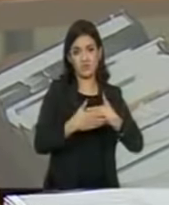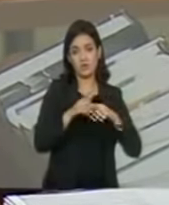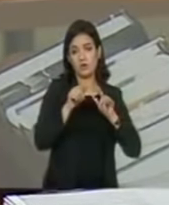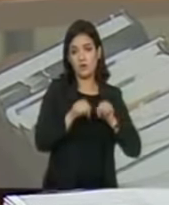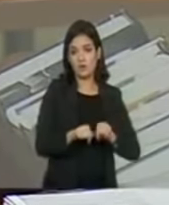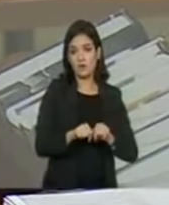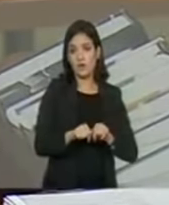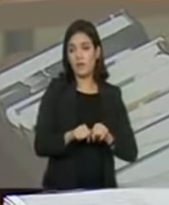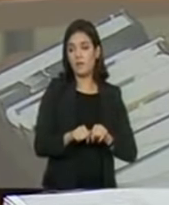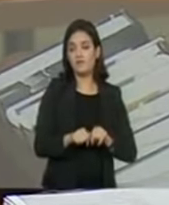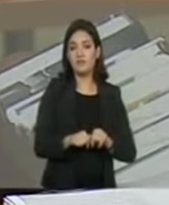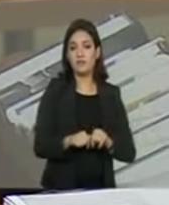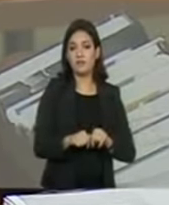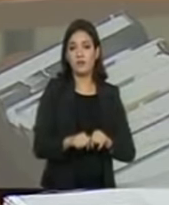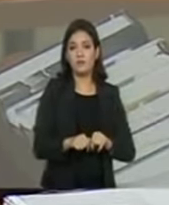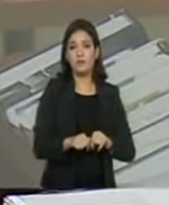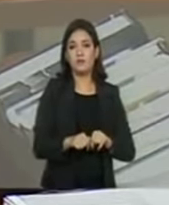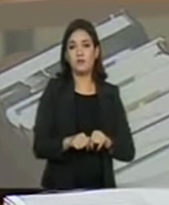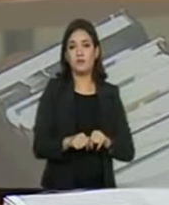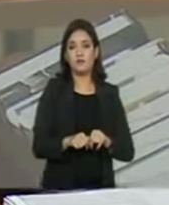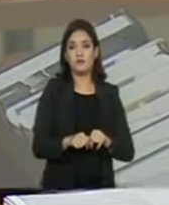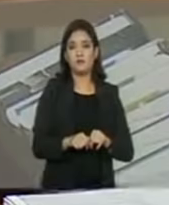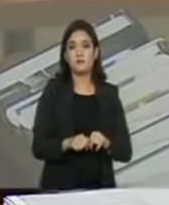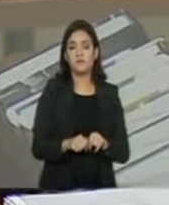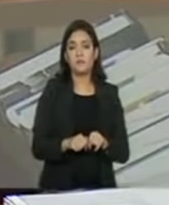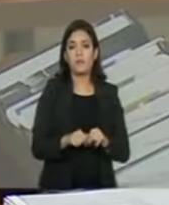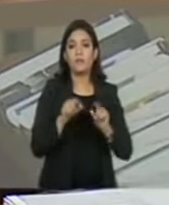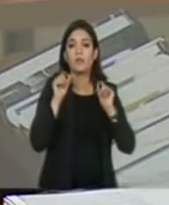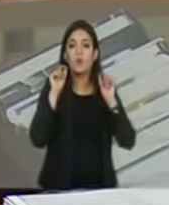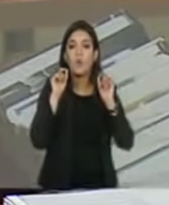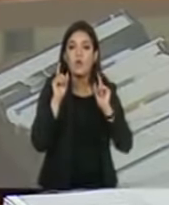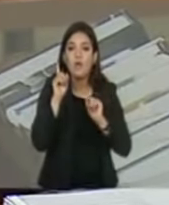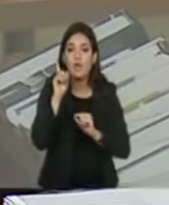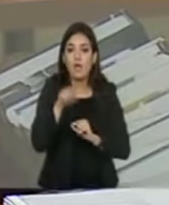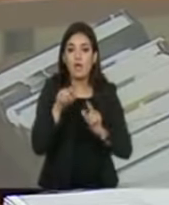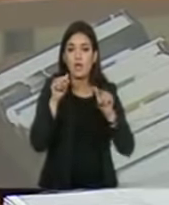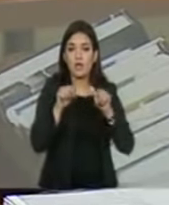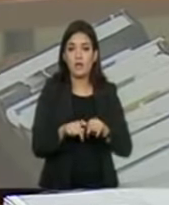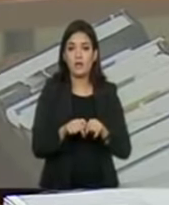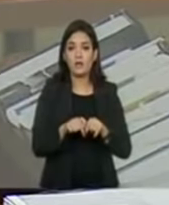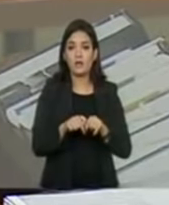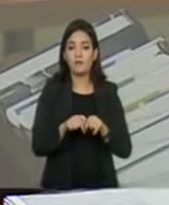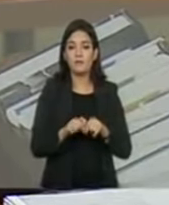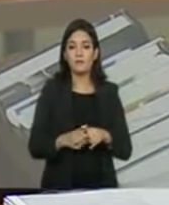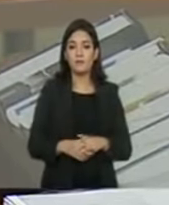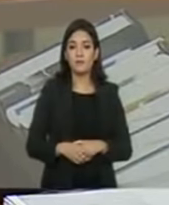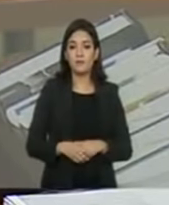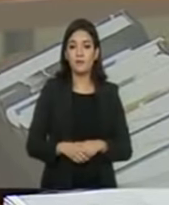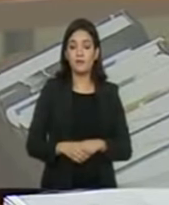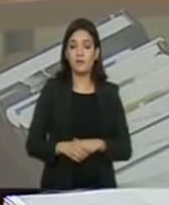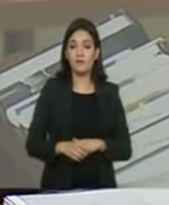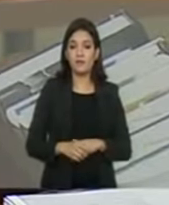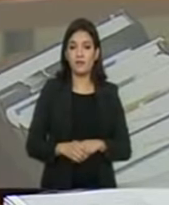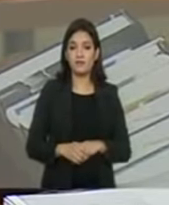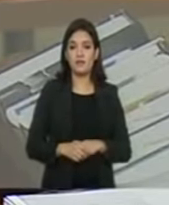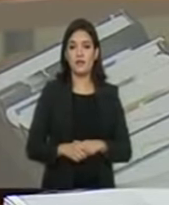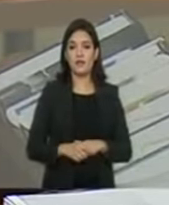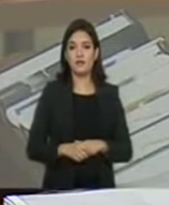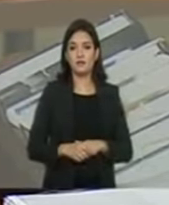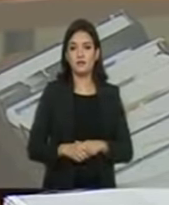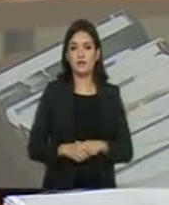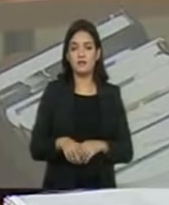desta corpo então é a corte que ex-ponta própria instalar colaborando com o evento que nunca parece